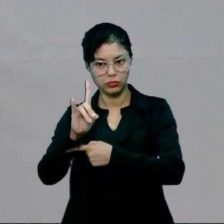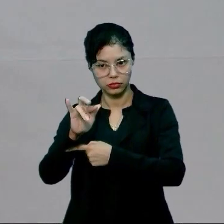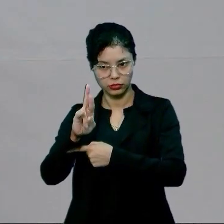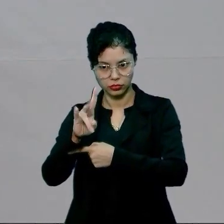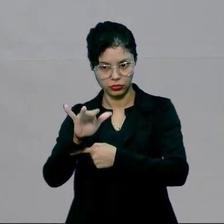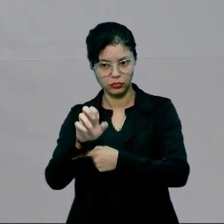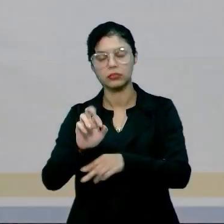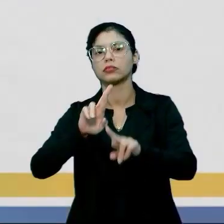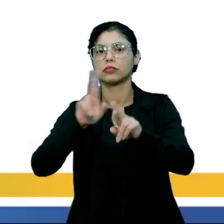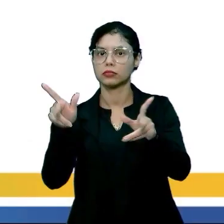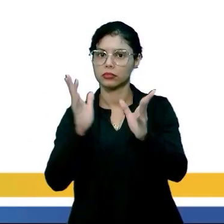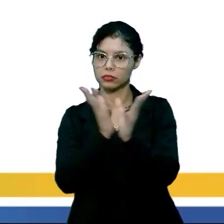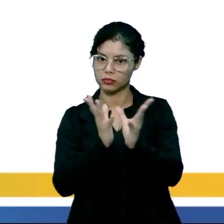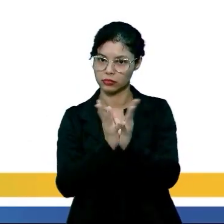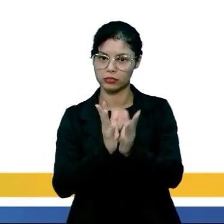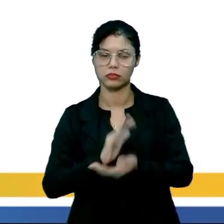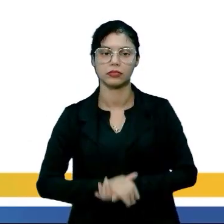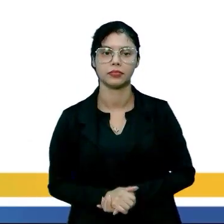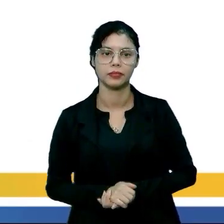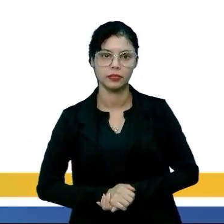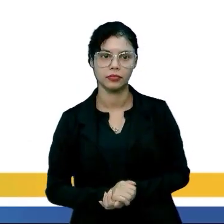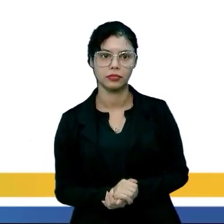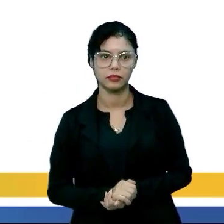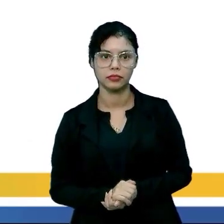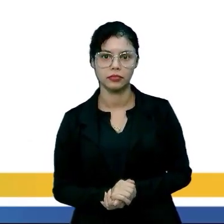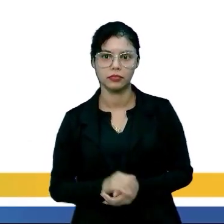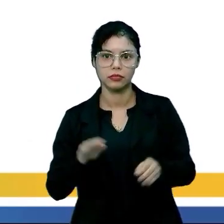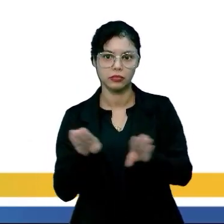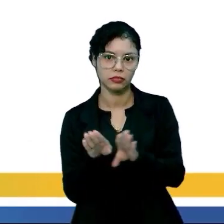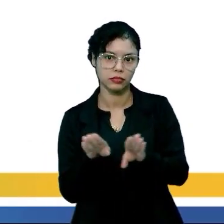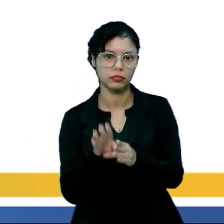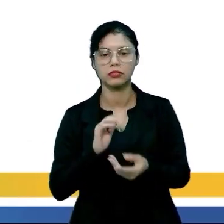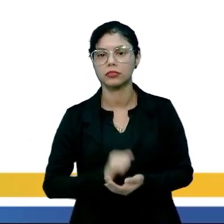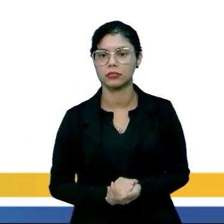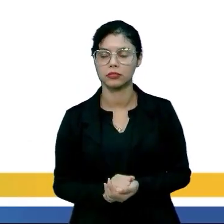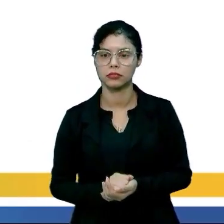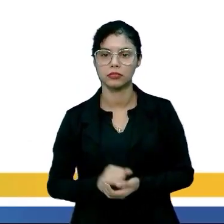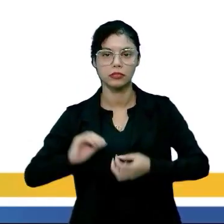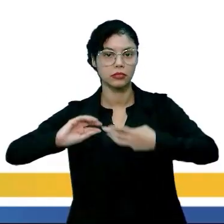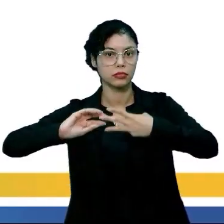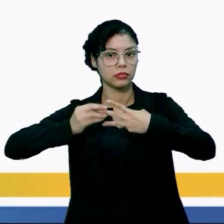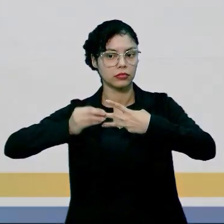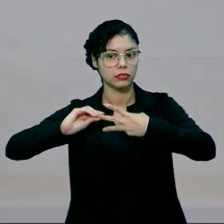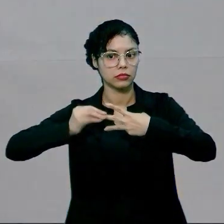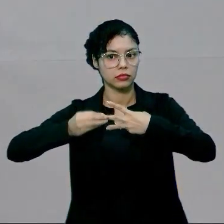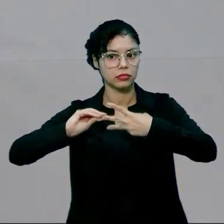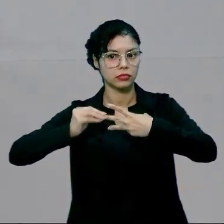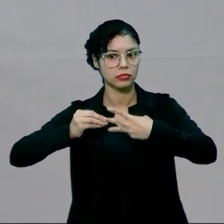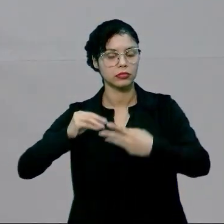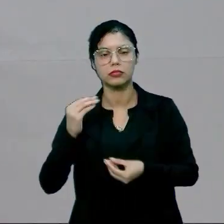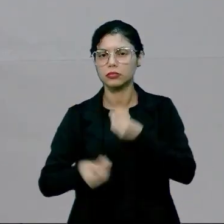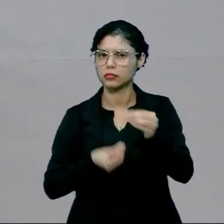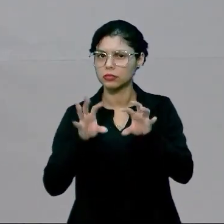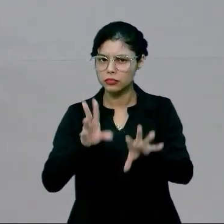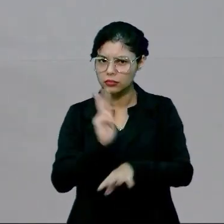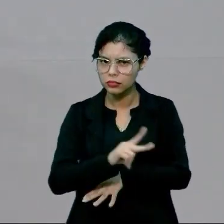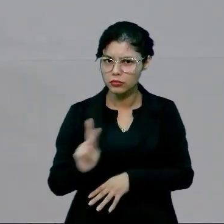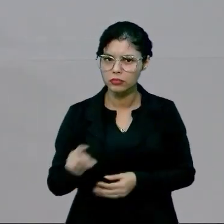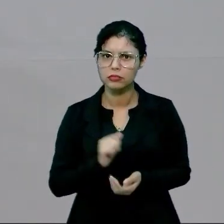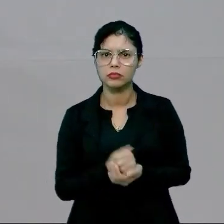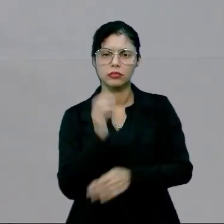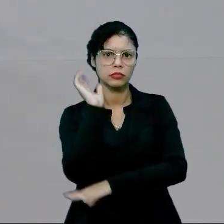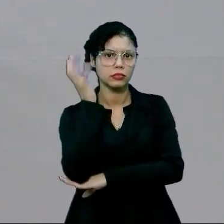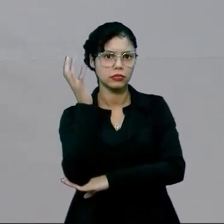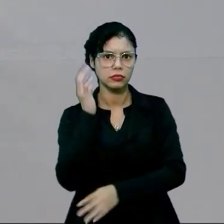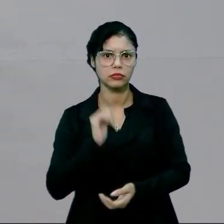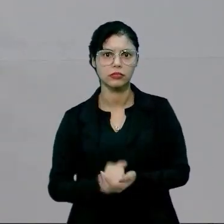fazem parte de outros grupos. O reino das plantas, pessoal, ela também tem celulose. Como assim, professora? As